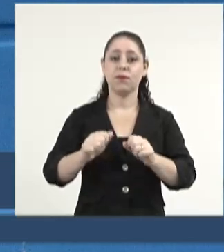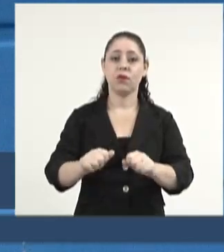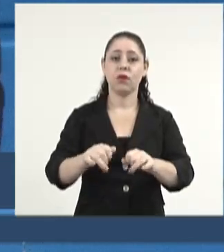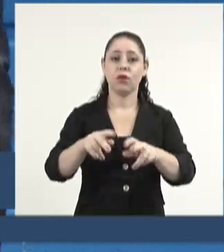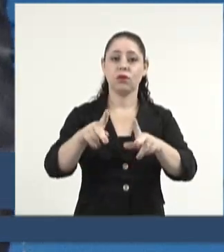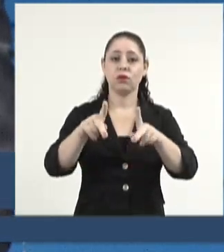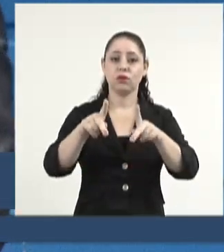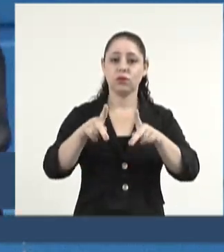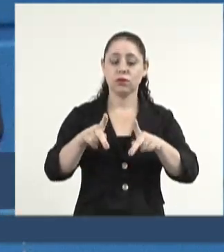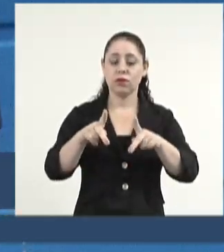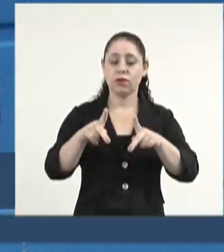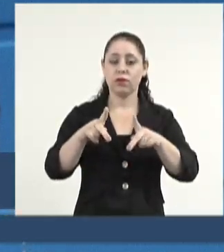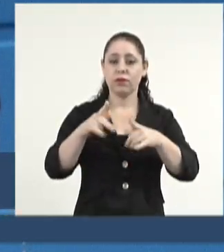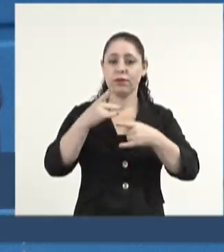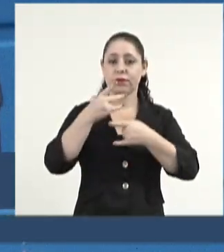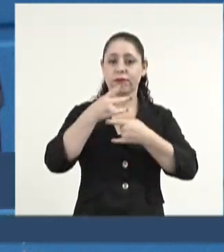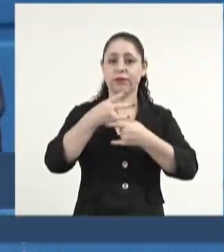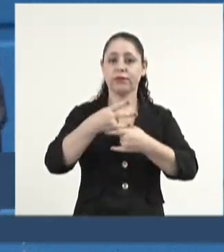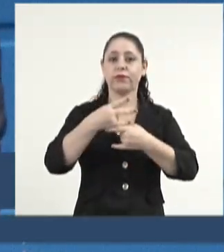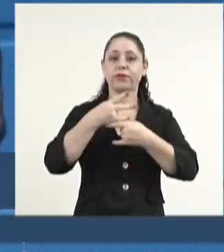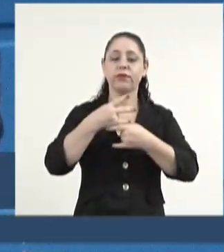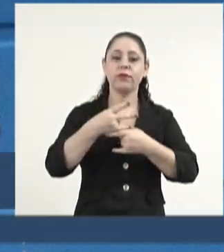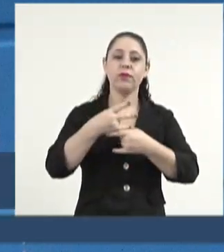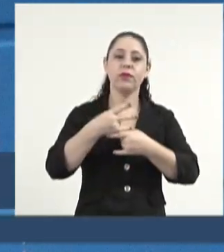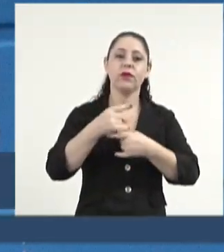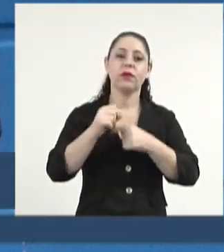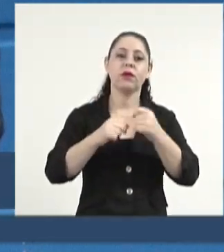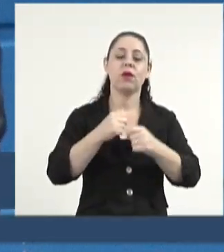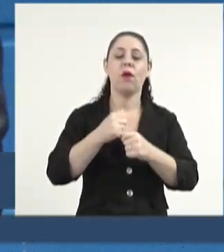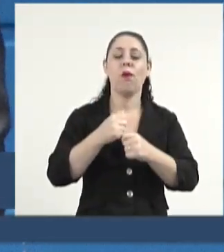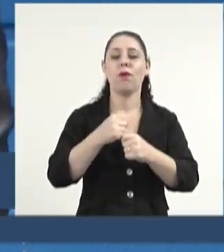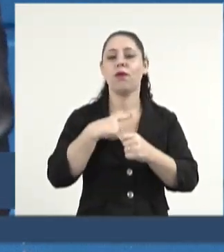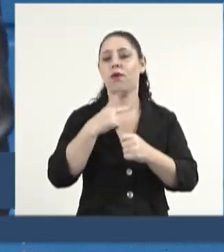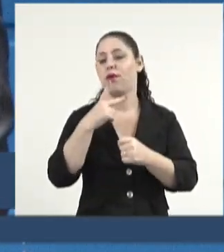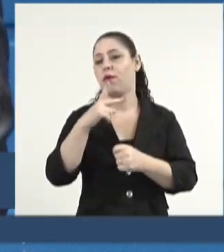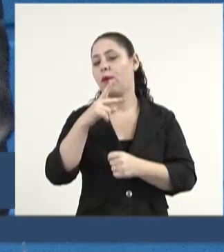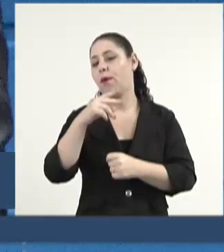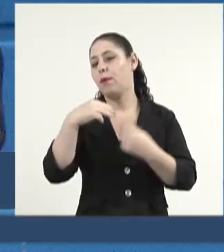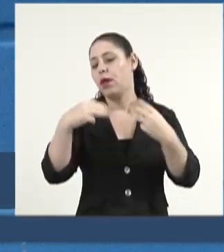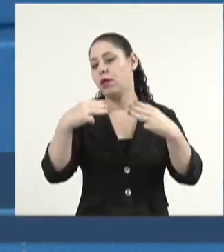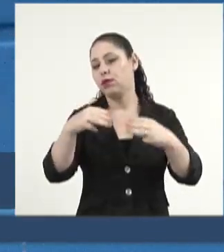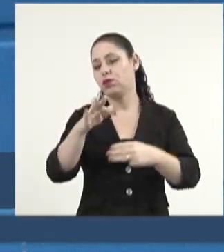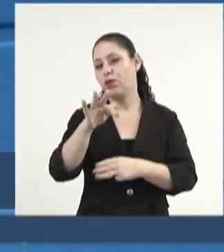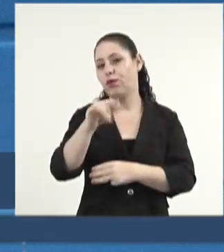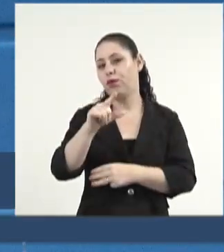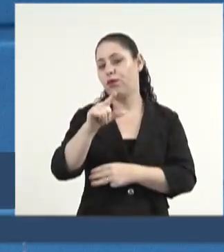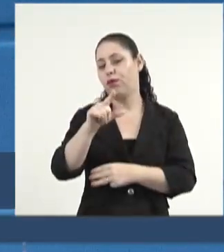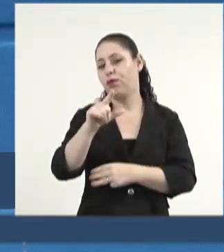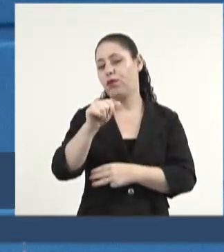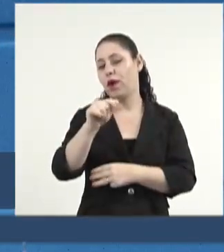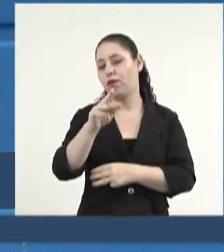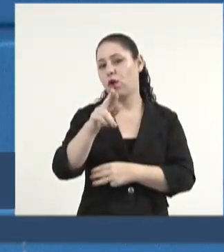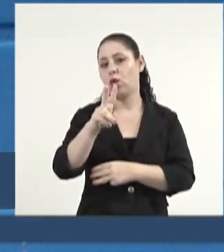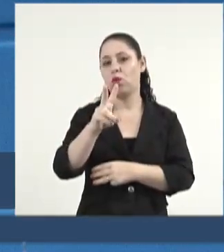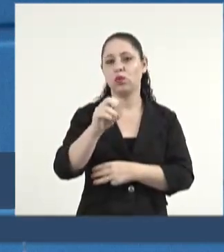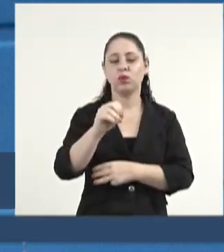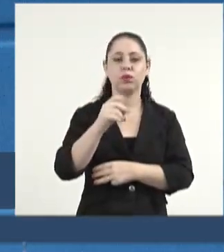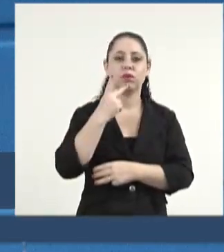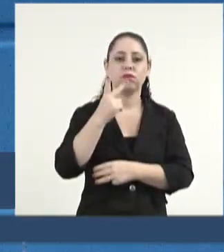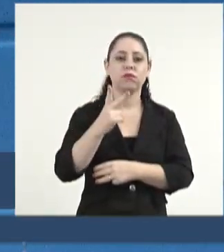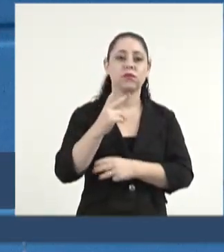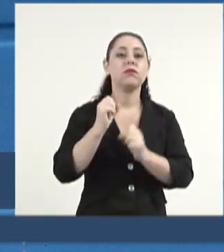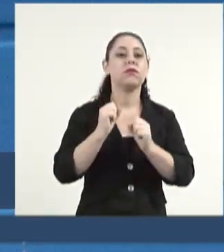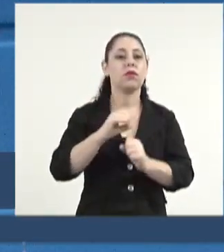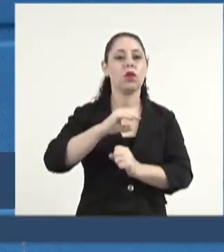audiência virtual com o ministro Favaro, né? E ele mencionava sobre a possibilidade do preço da soja